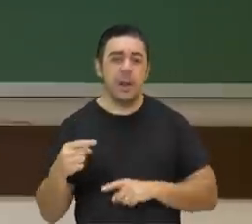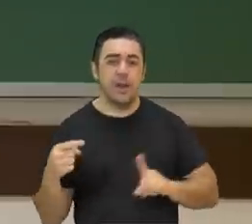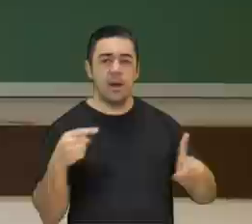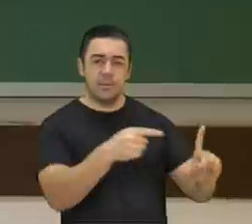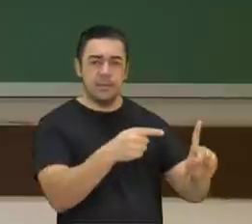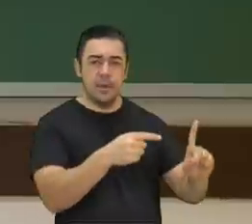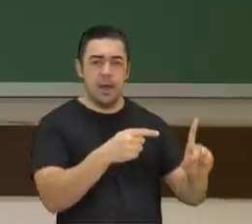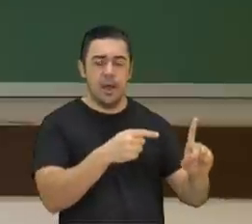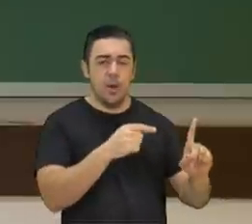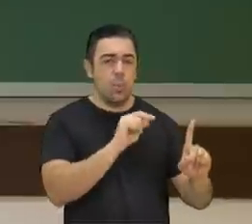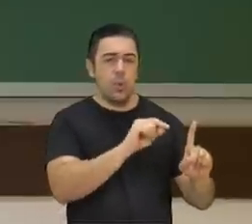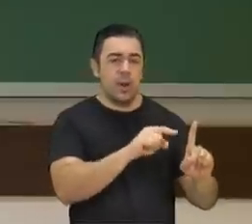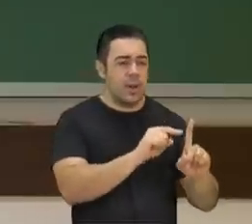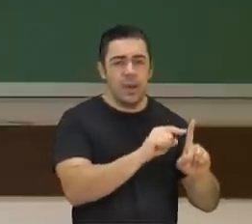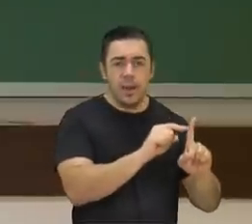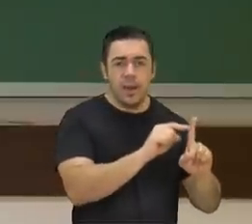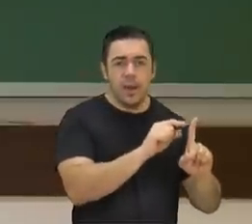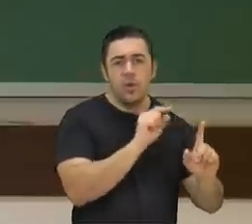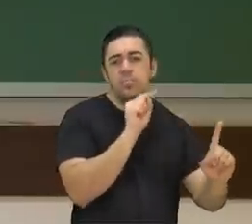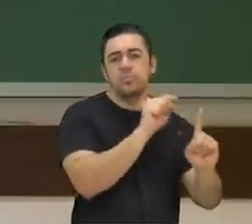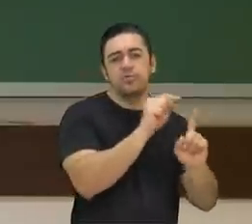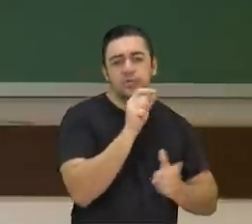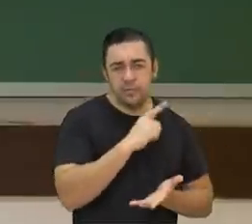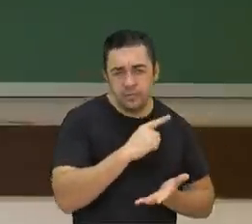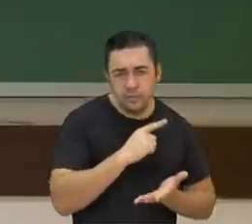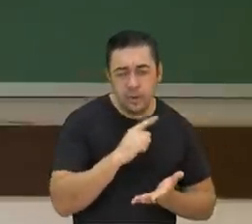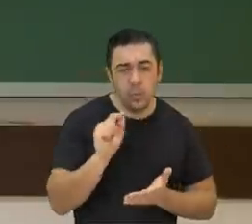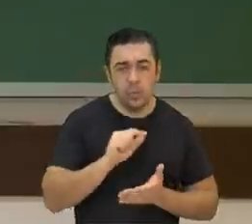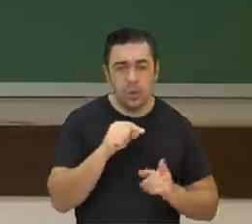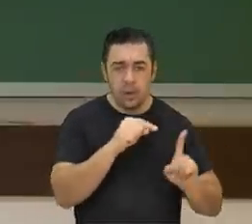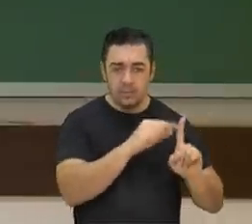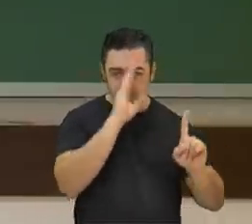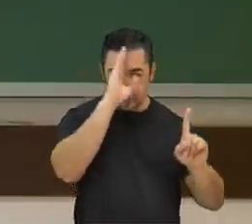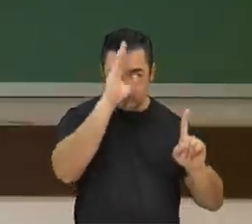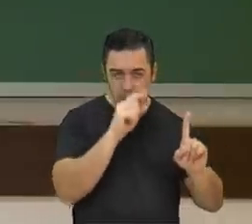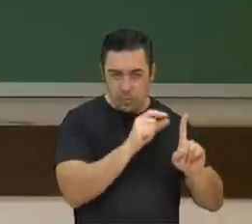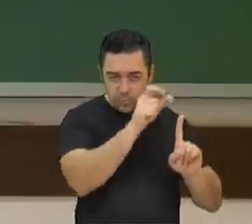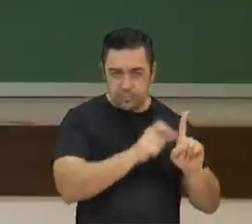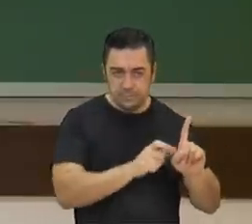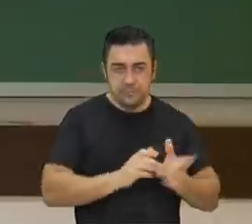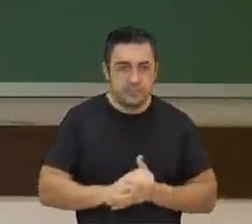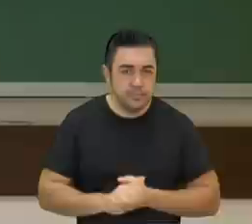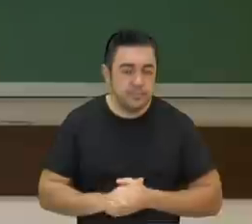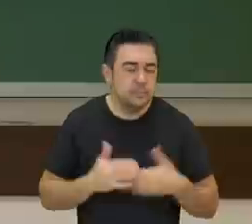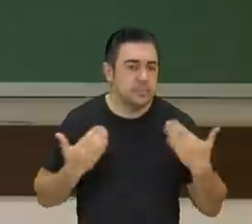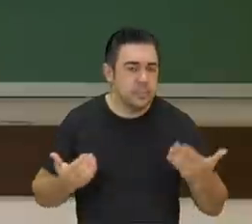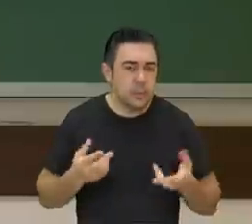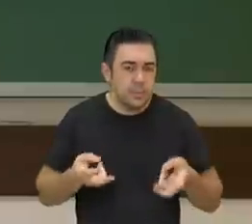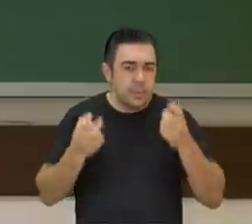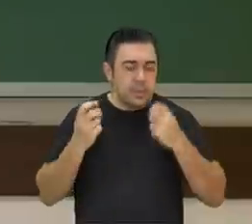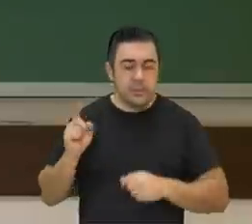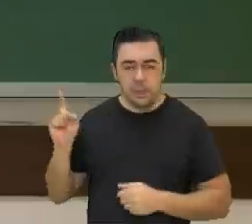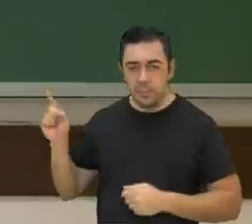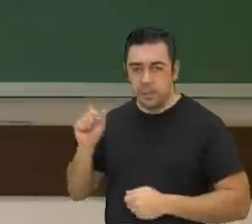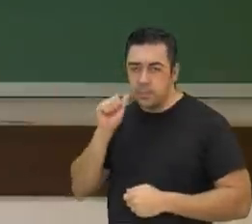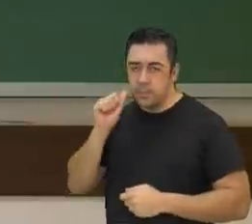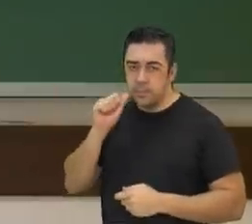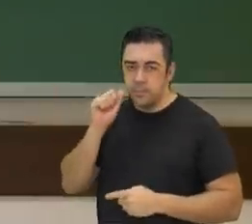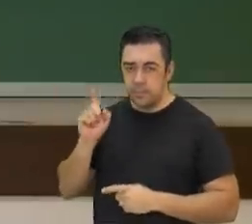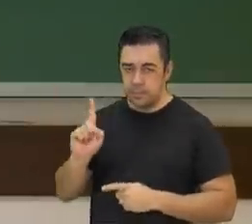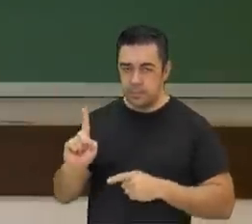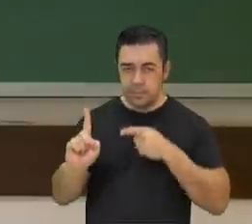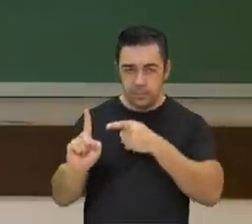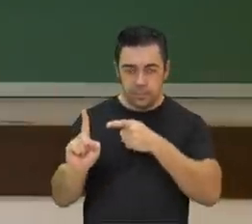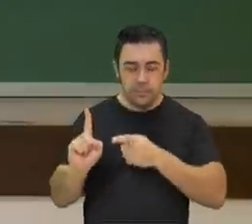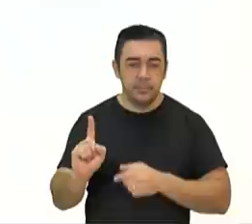atrapalhar os objetivos ali do personagem principal, que a gente chama de protagonista. Então, observem a antagonista